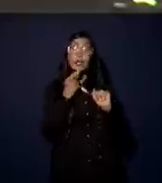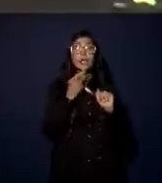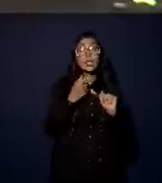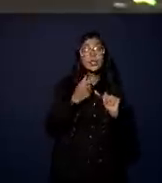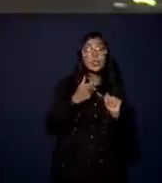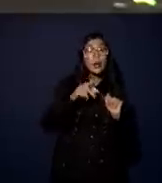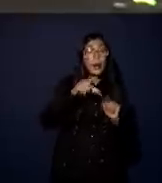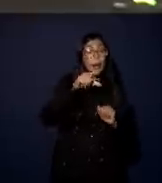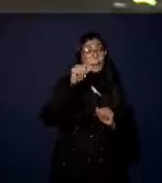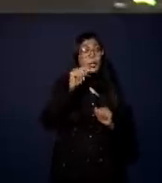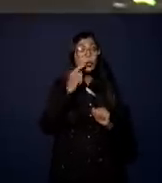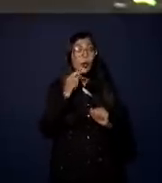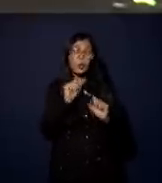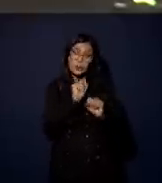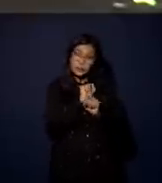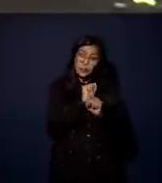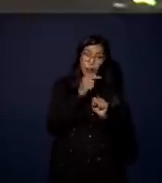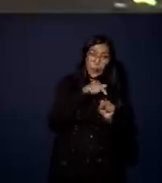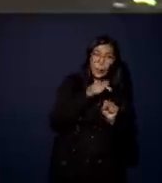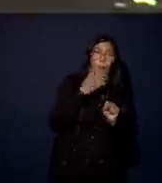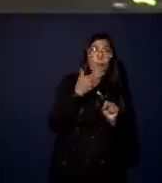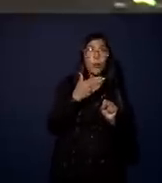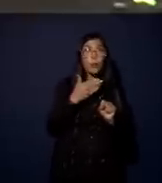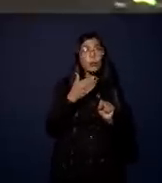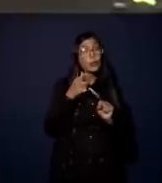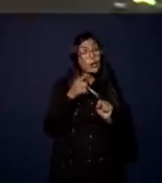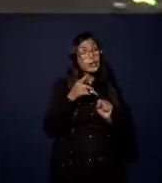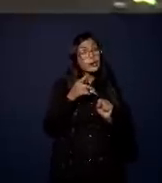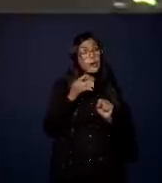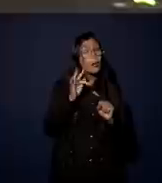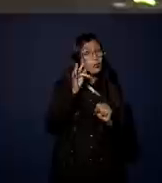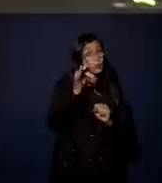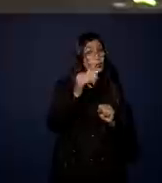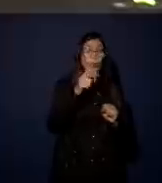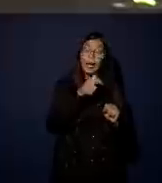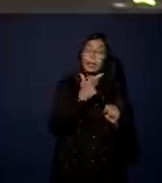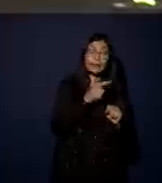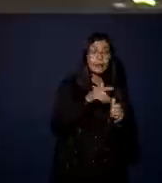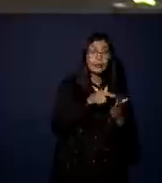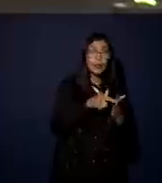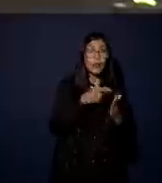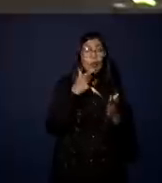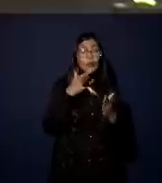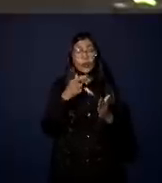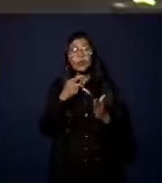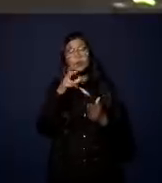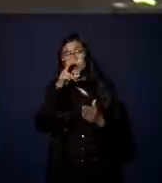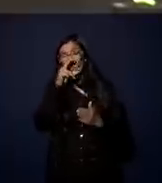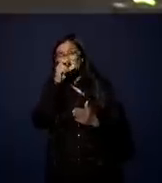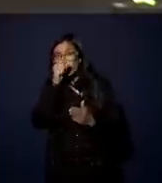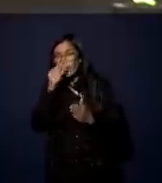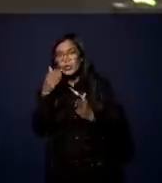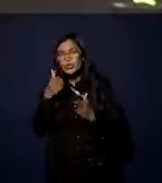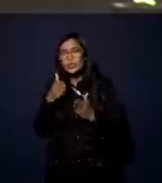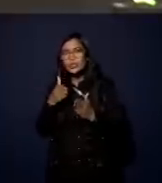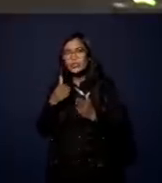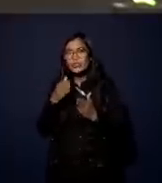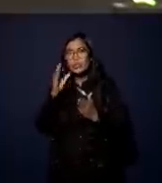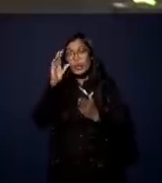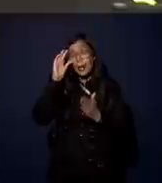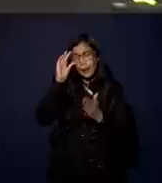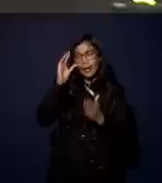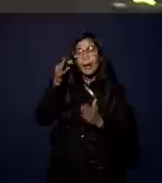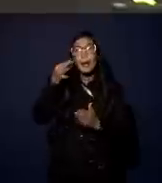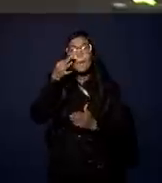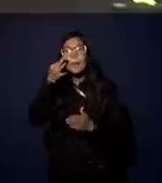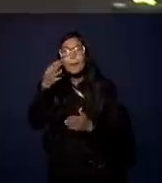o nosso ecossistema tá no nosso volume map também fazer mas hoje não fazemos ainda nosso forte base Creta na pessoa